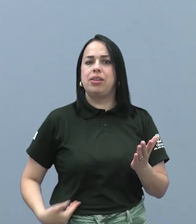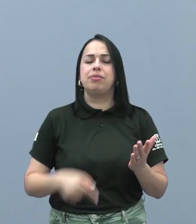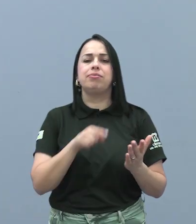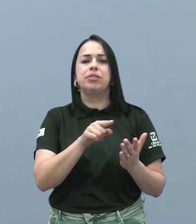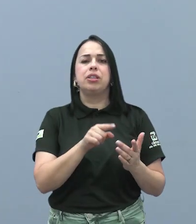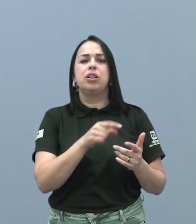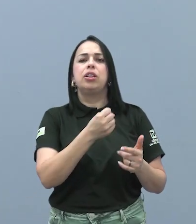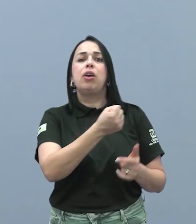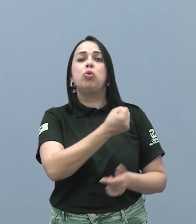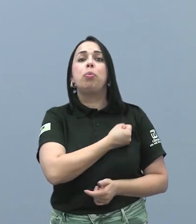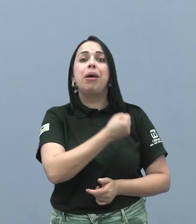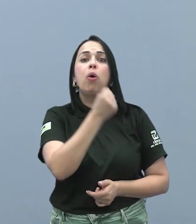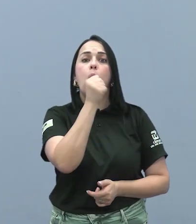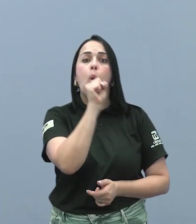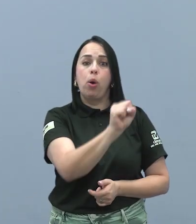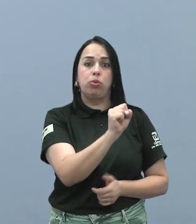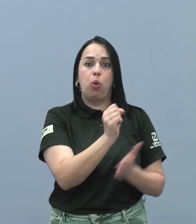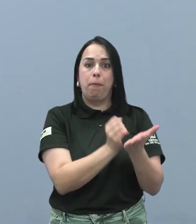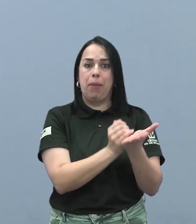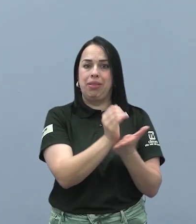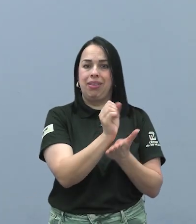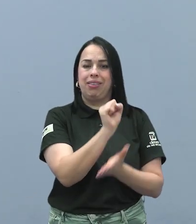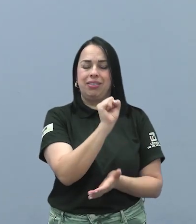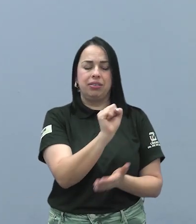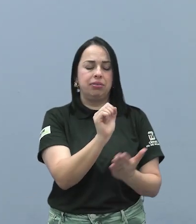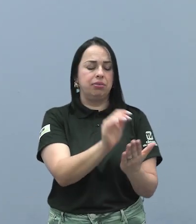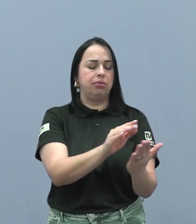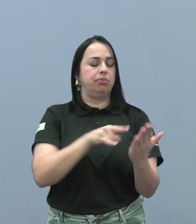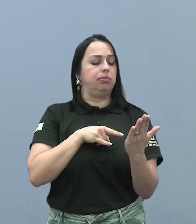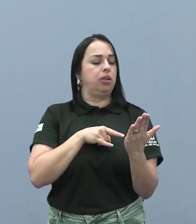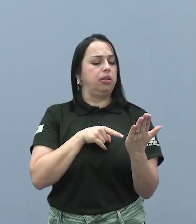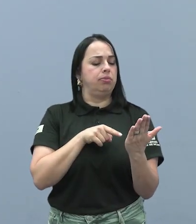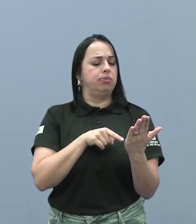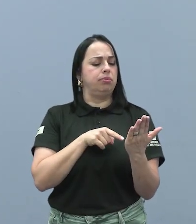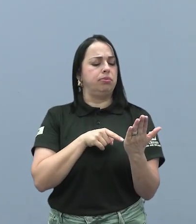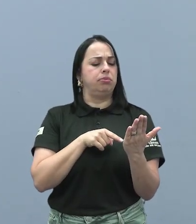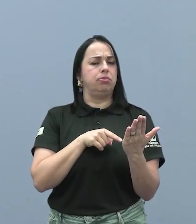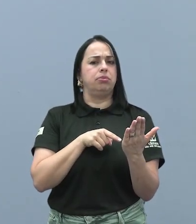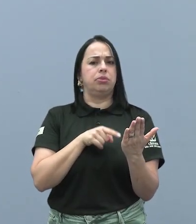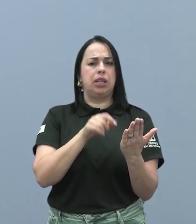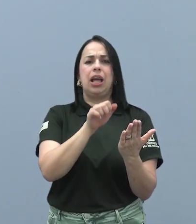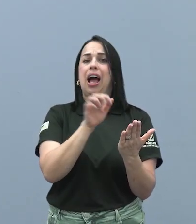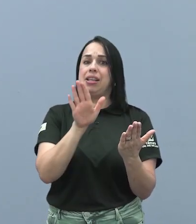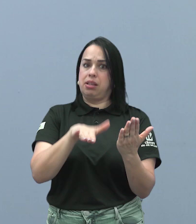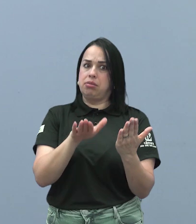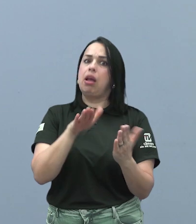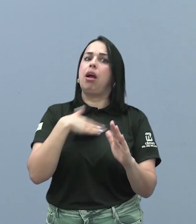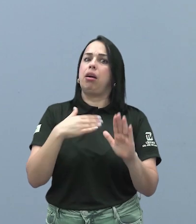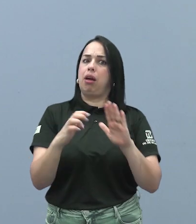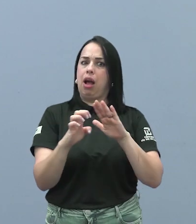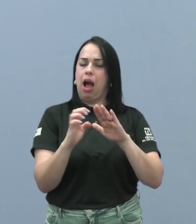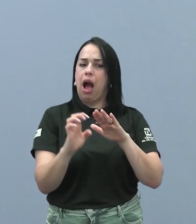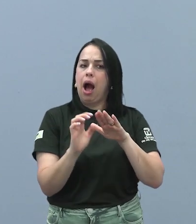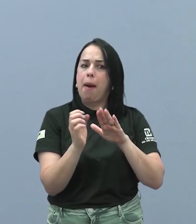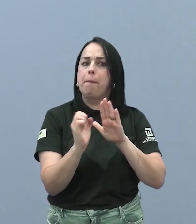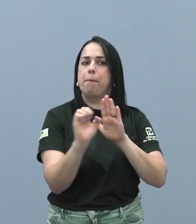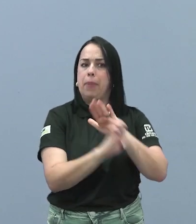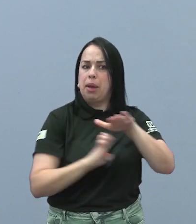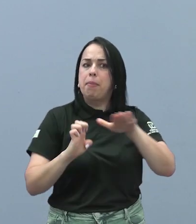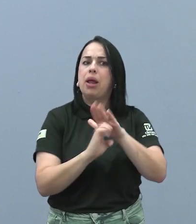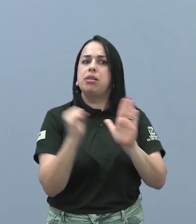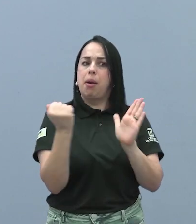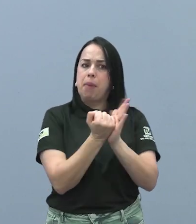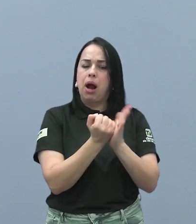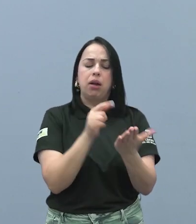do Simples, INSS, vai começar com 8. Então, quando você receber esses boletos, ainda que esteja o logo, tudo bonitinho,